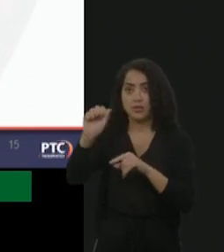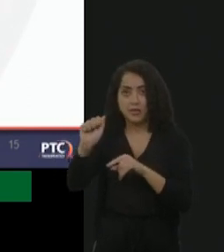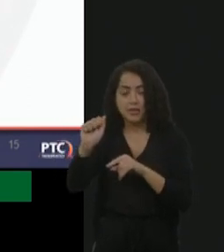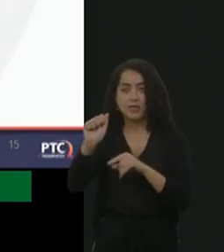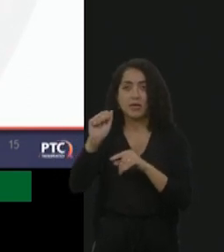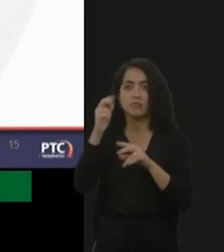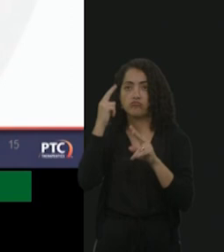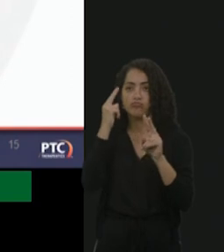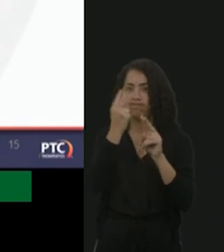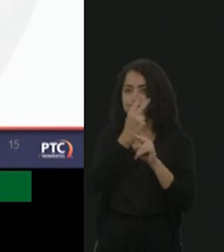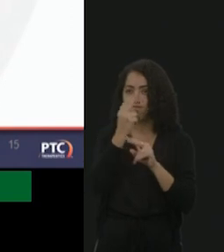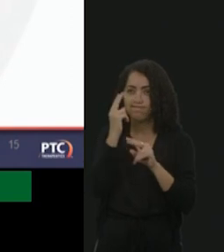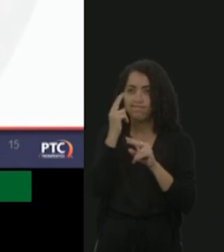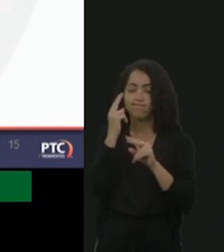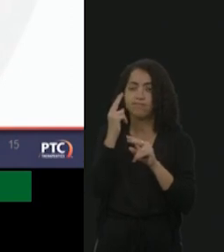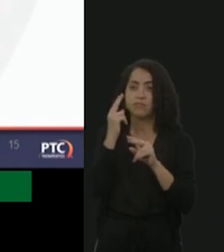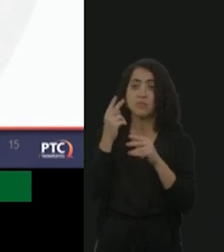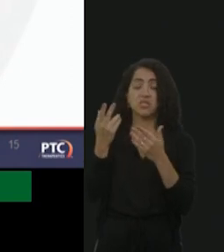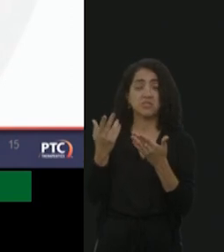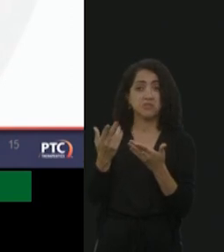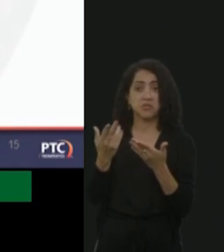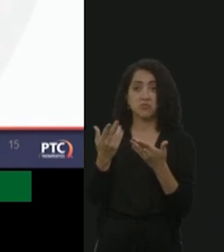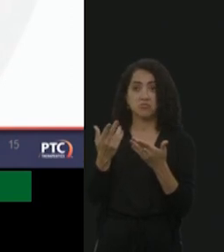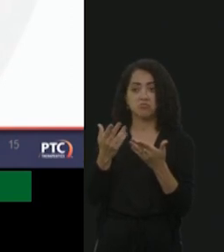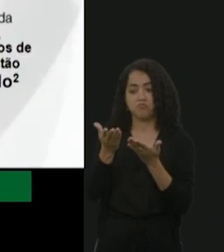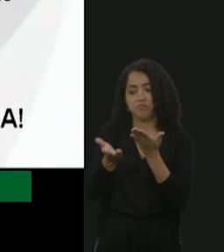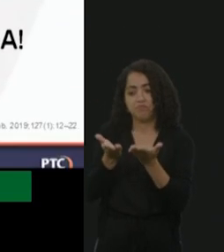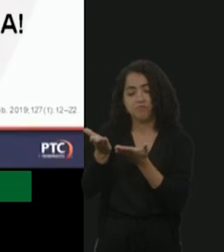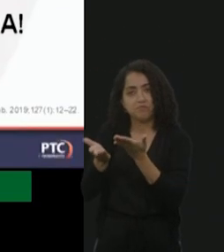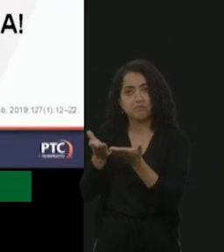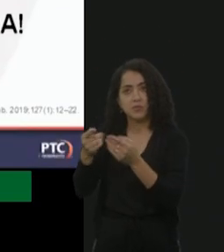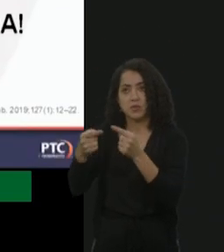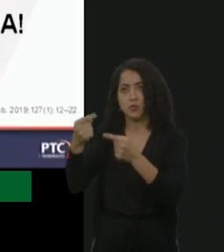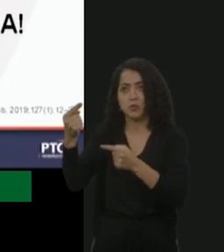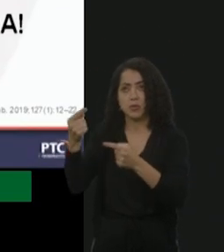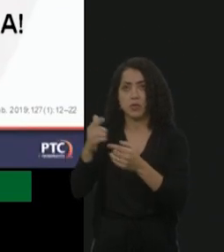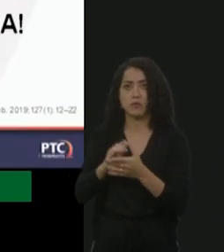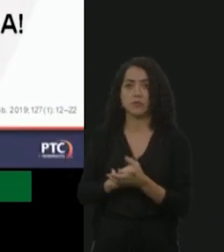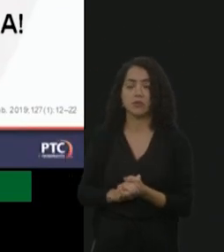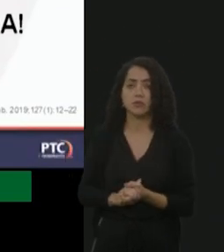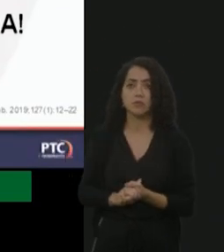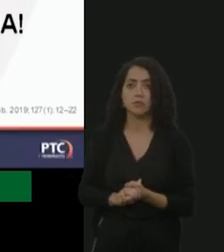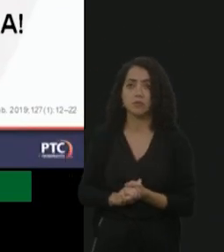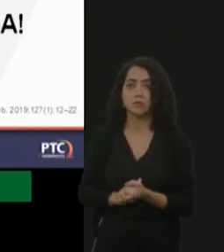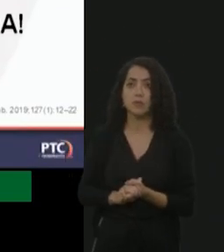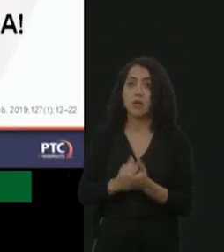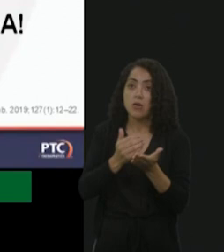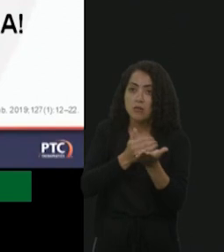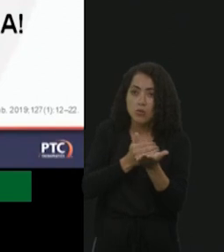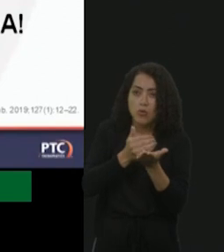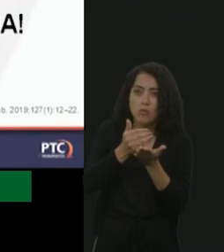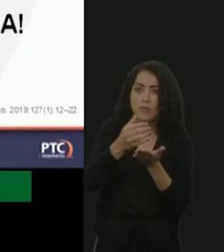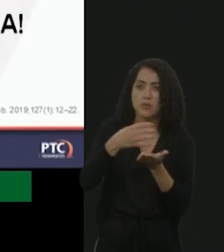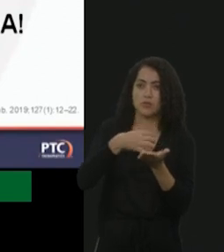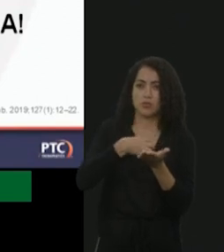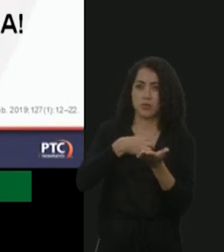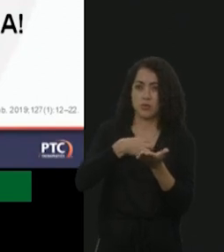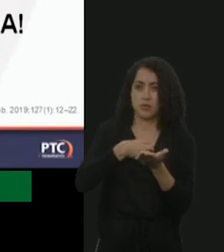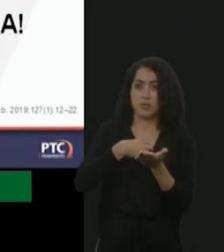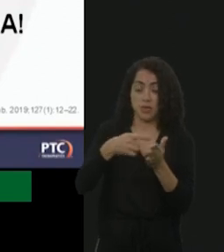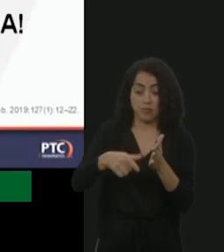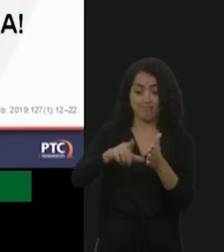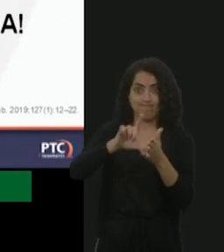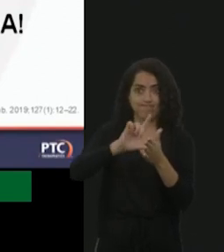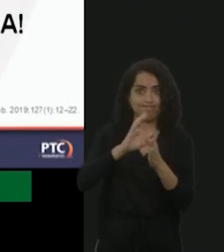era crise, não justificava o tratamento. Tá. O início dos sintomas, apesar de precoce, né, em torno